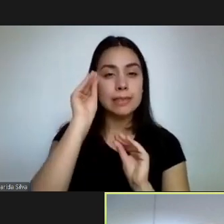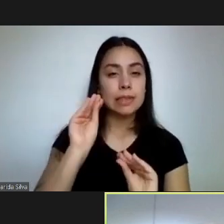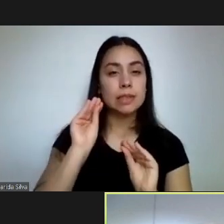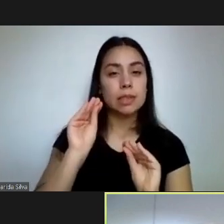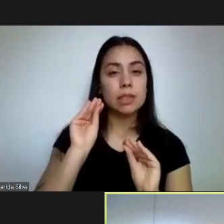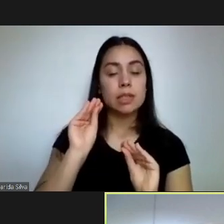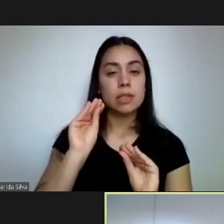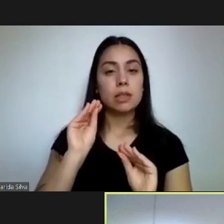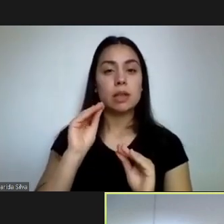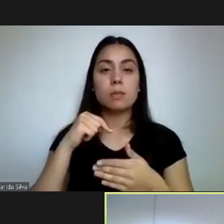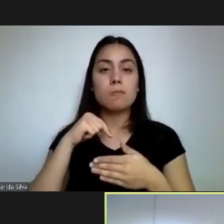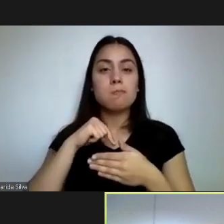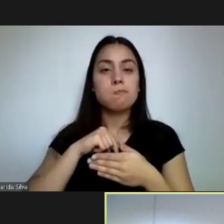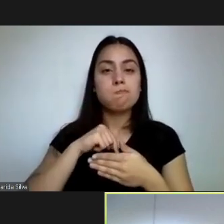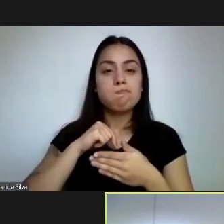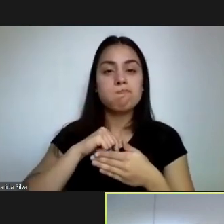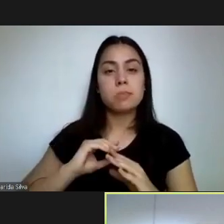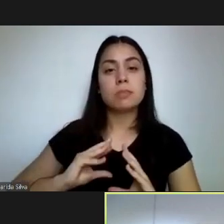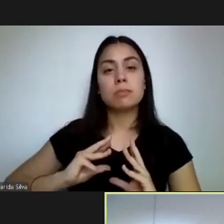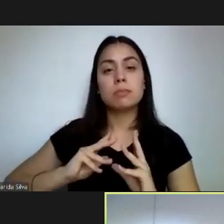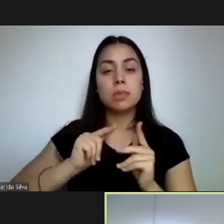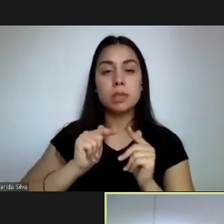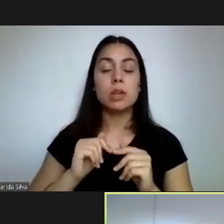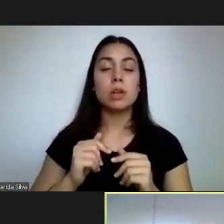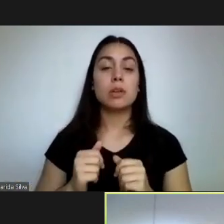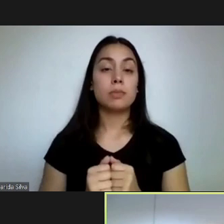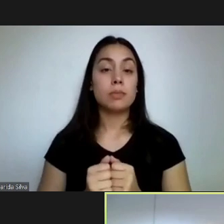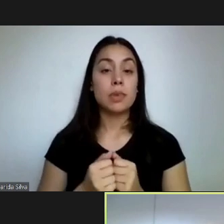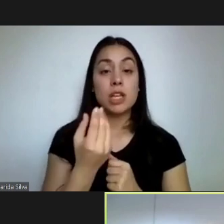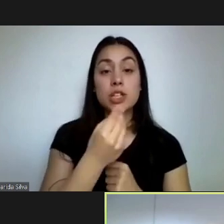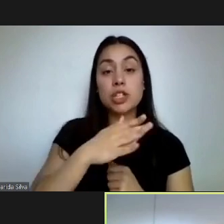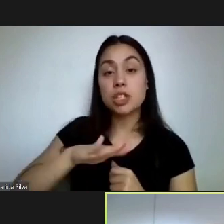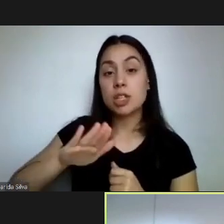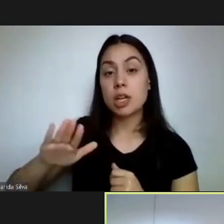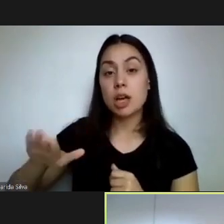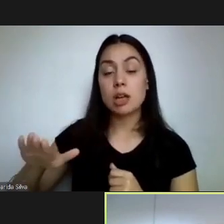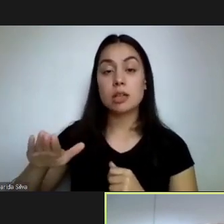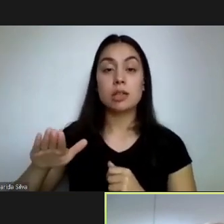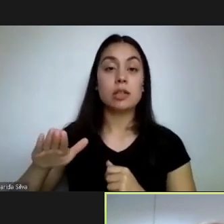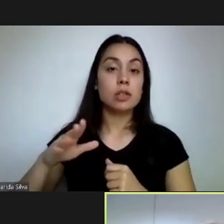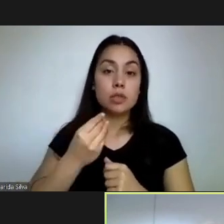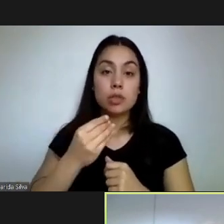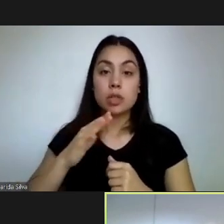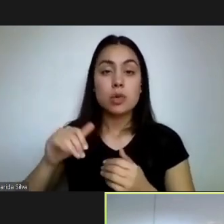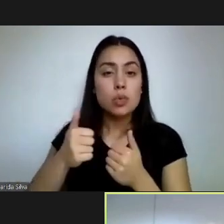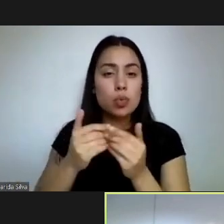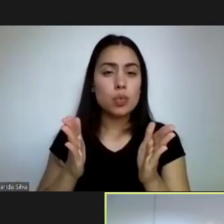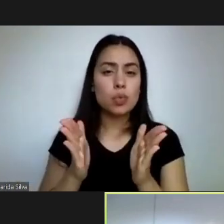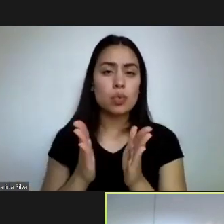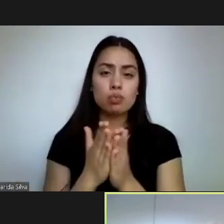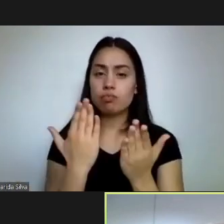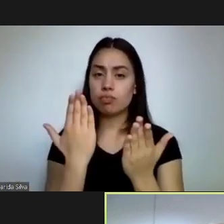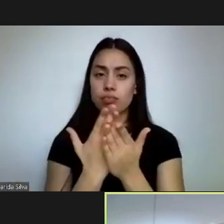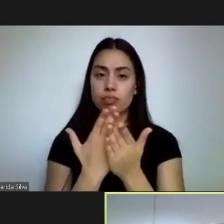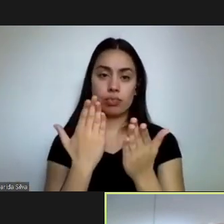nossas crianças, os nossos jovens estão todos na escola. Nós diminuímos a taxa de abandono escolar de forma